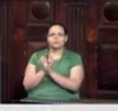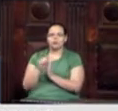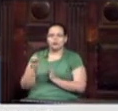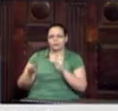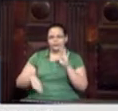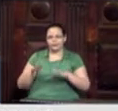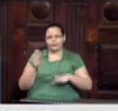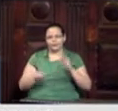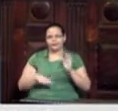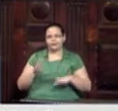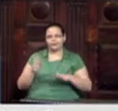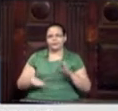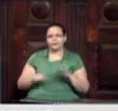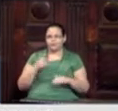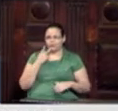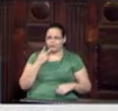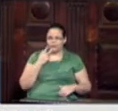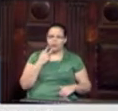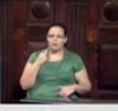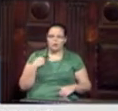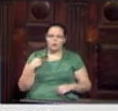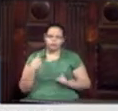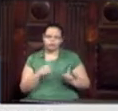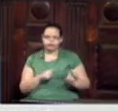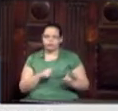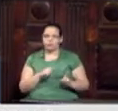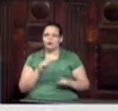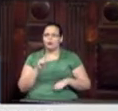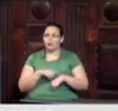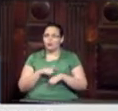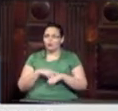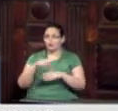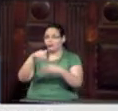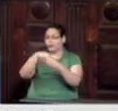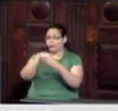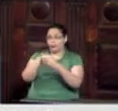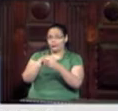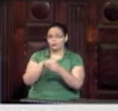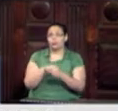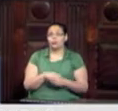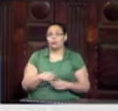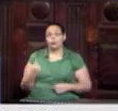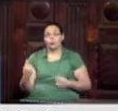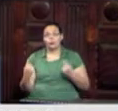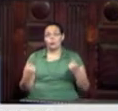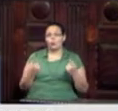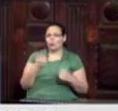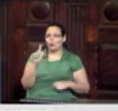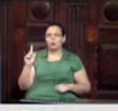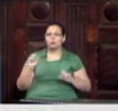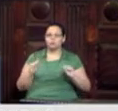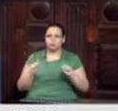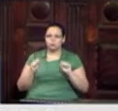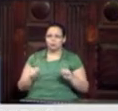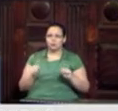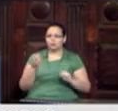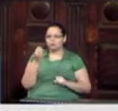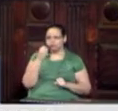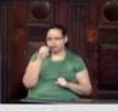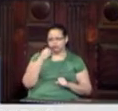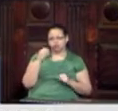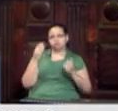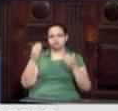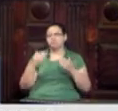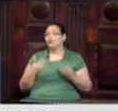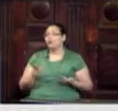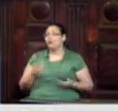às vezes se intitulam também de oposição, na hora do voto, um ou outro também podem fraquejar, que é